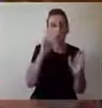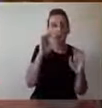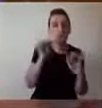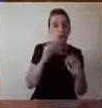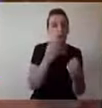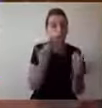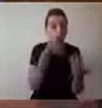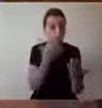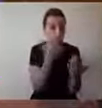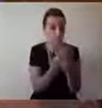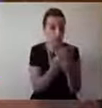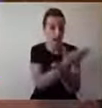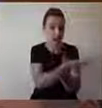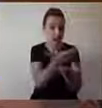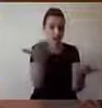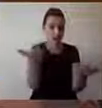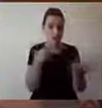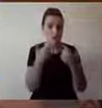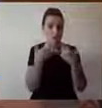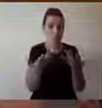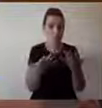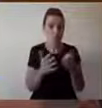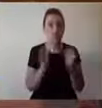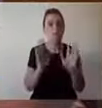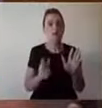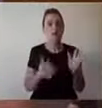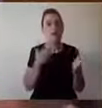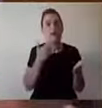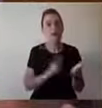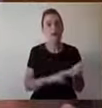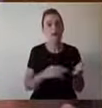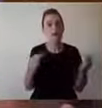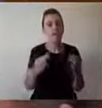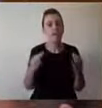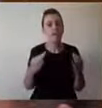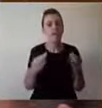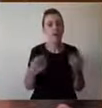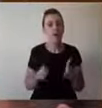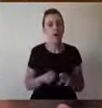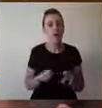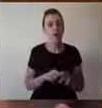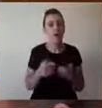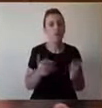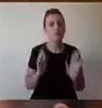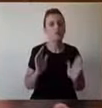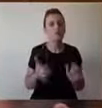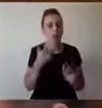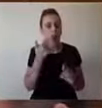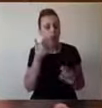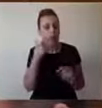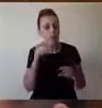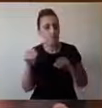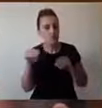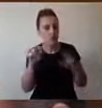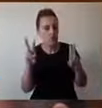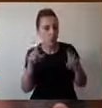em cima da mesa. Mas, na verdade, as peças já estão no tabuleiro há algum tempo. A primeira peça deste puzzle remonta